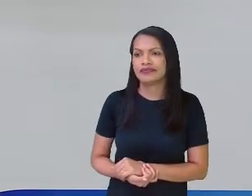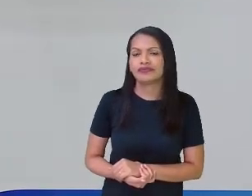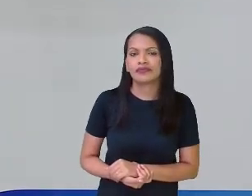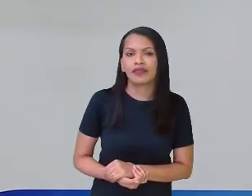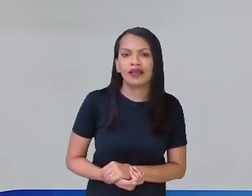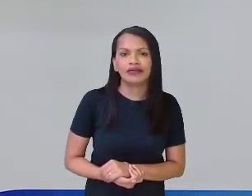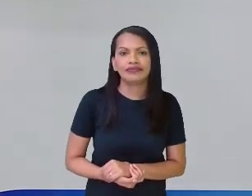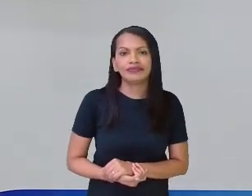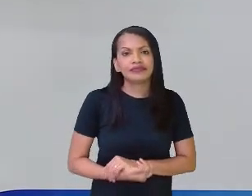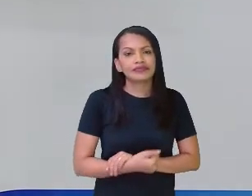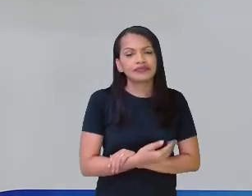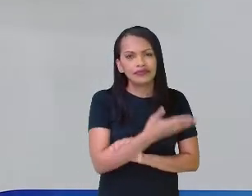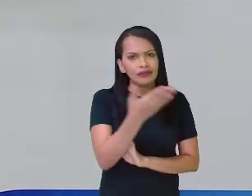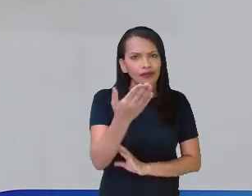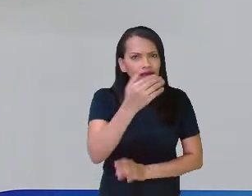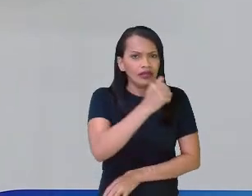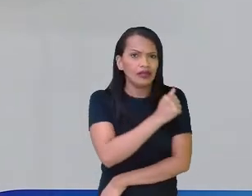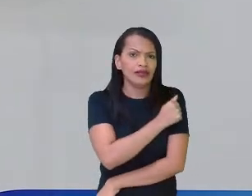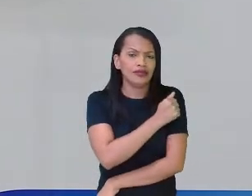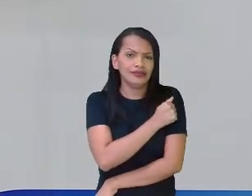Quinto ano.